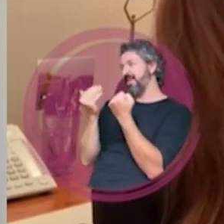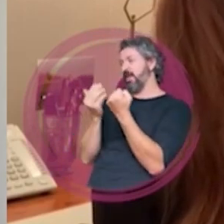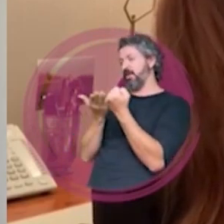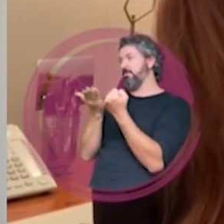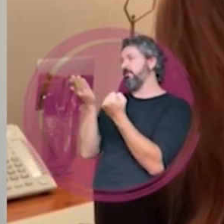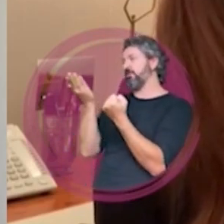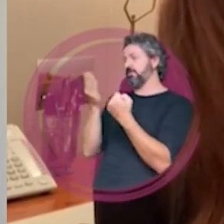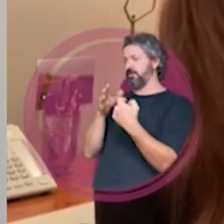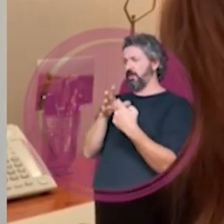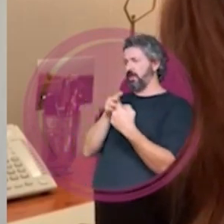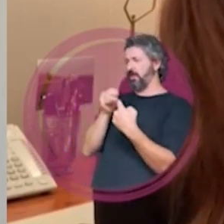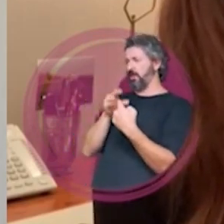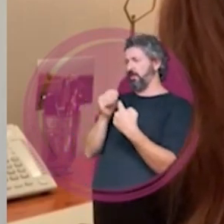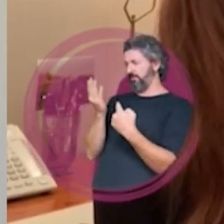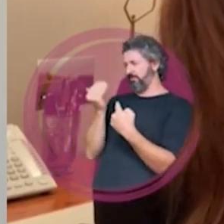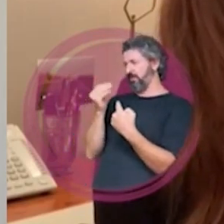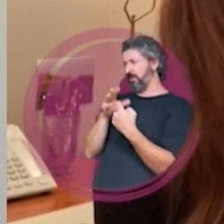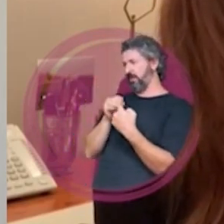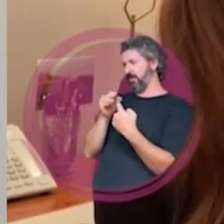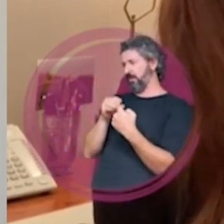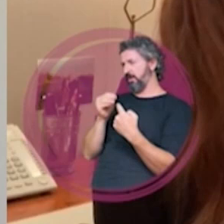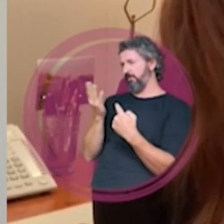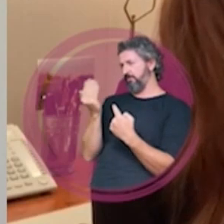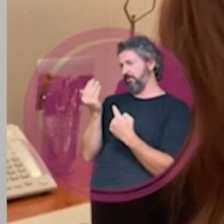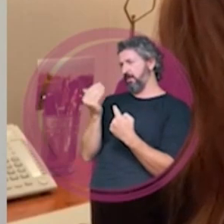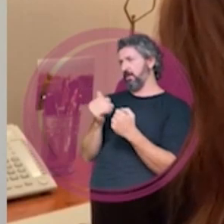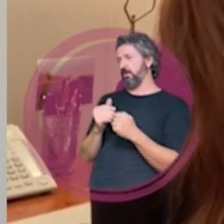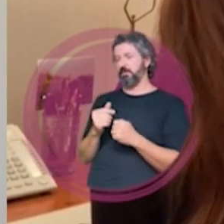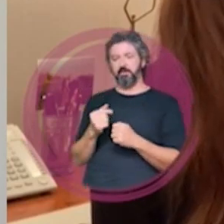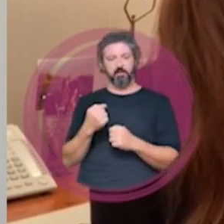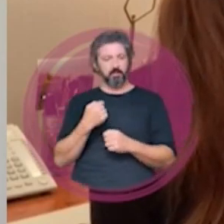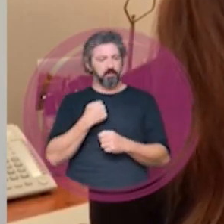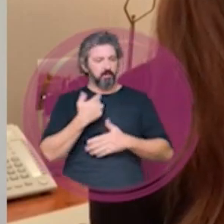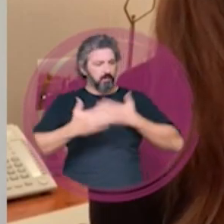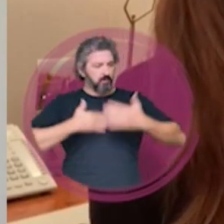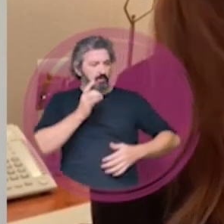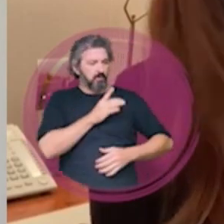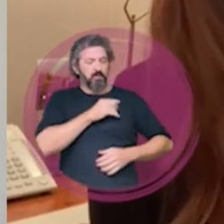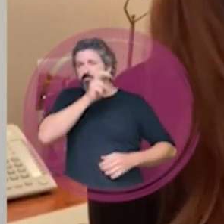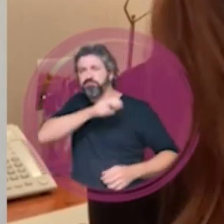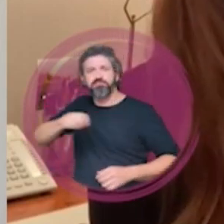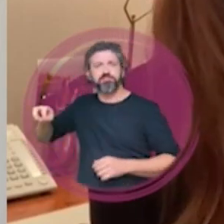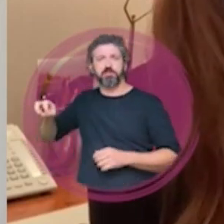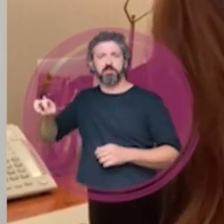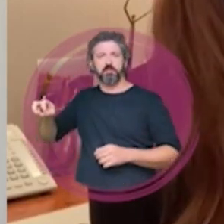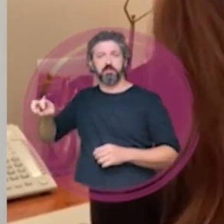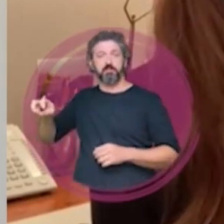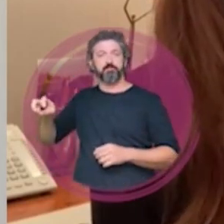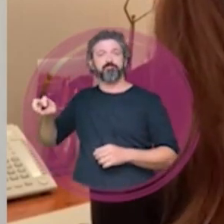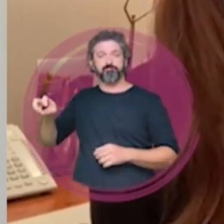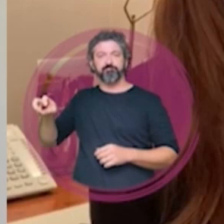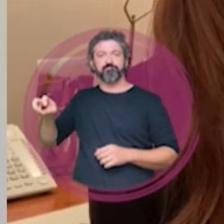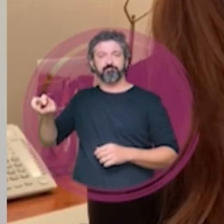disse: "Isso é o que eu tenho para você. Dá uma chupadinha." Eu fiquei horrorizada e saí